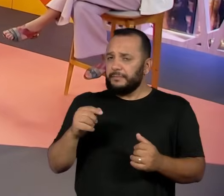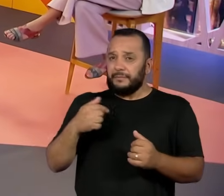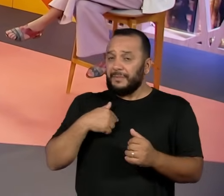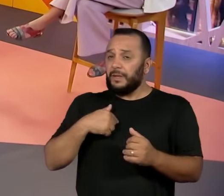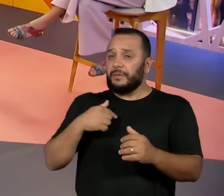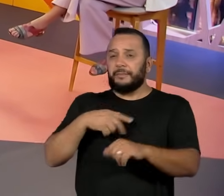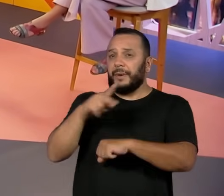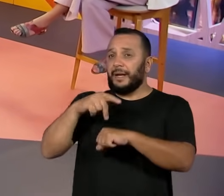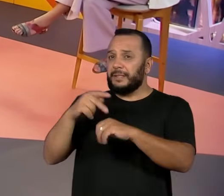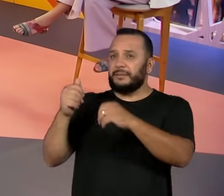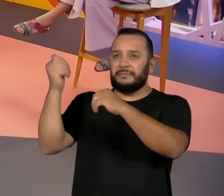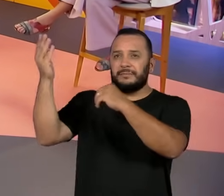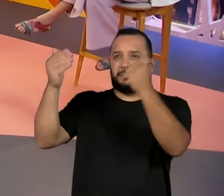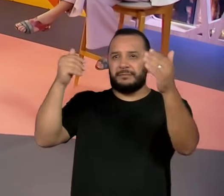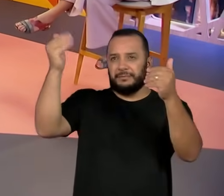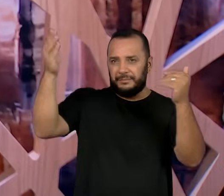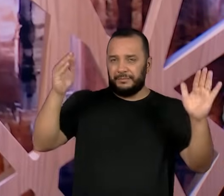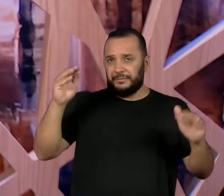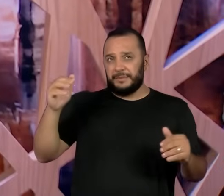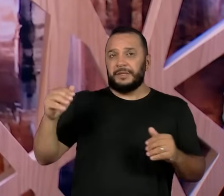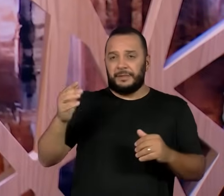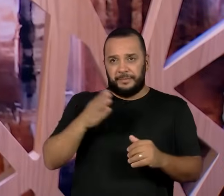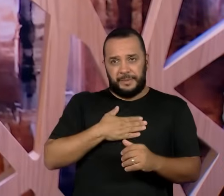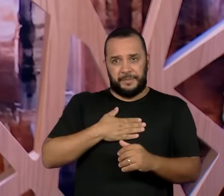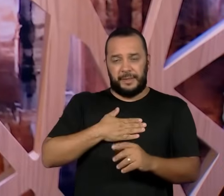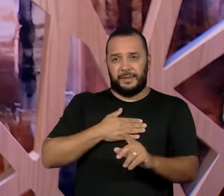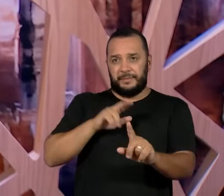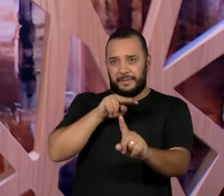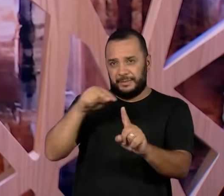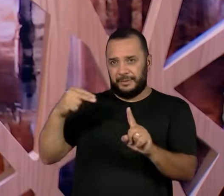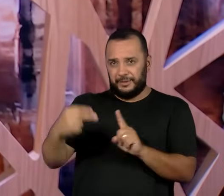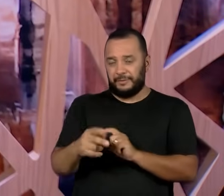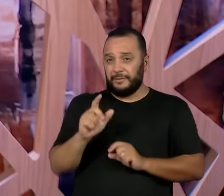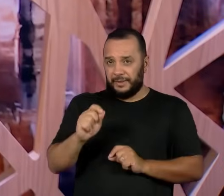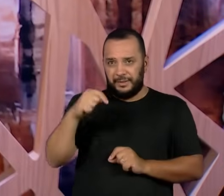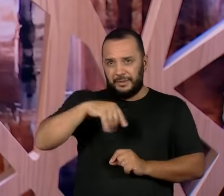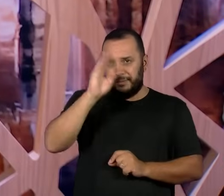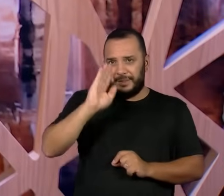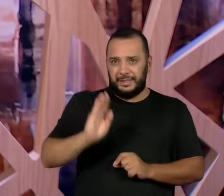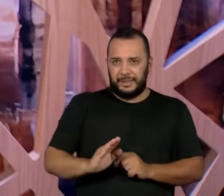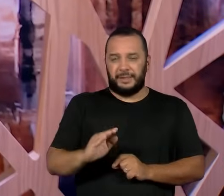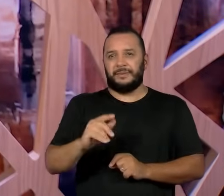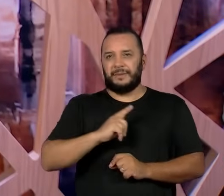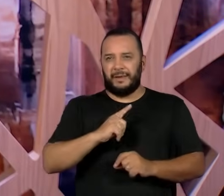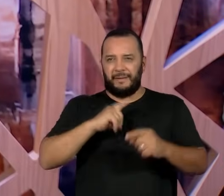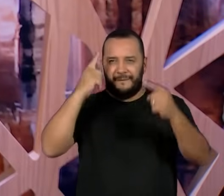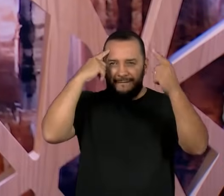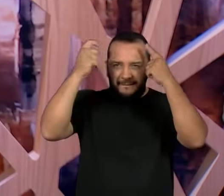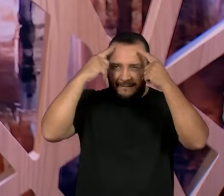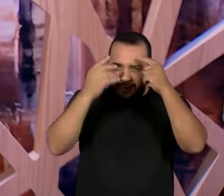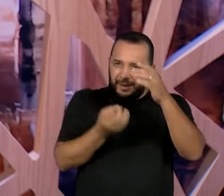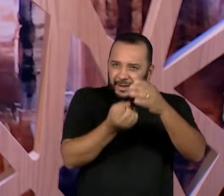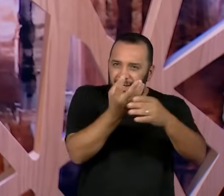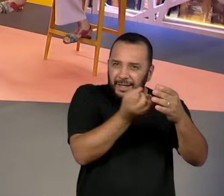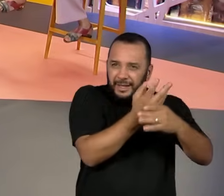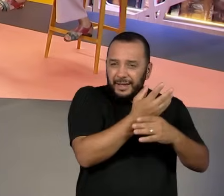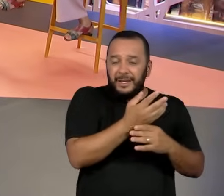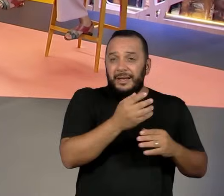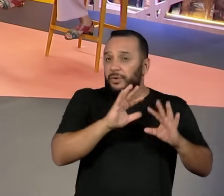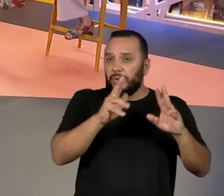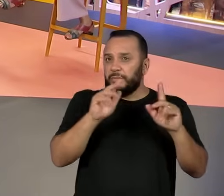pessoas. E aí tenho também, não só a minha perspectiva de que a nossa produção ela é inventiva, criativa, ela chama a